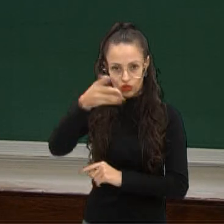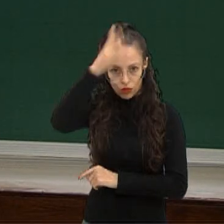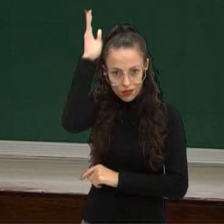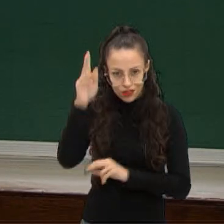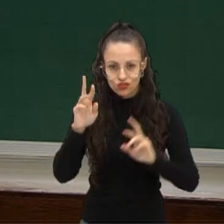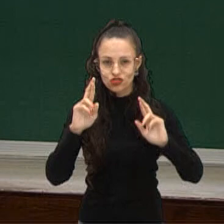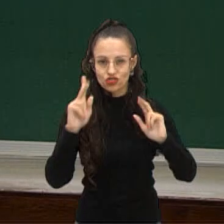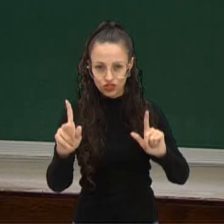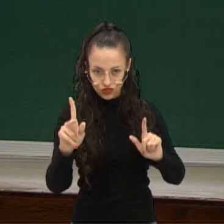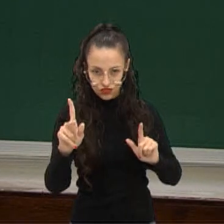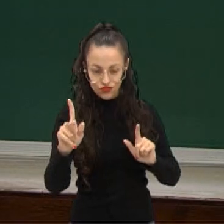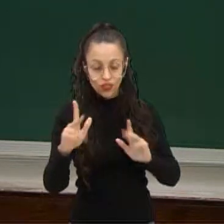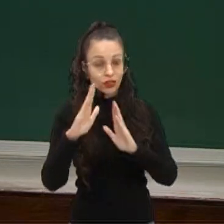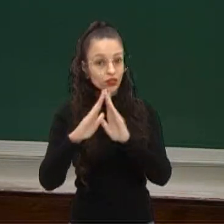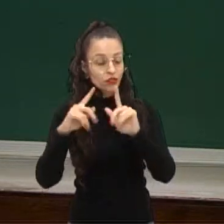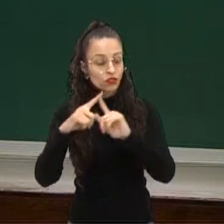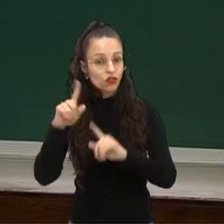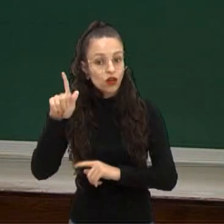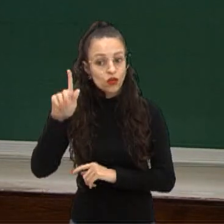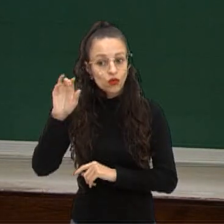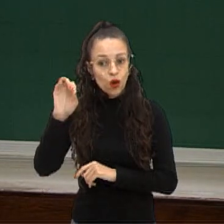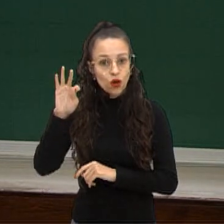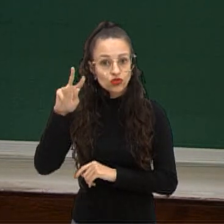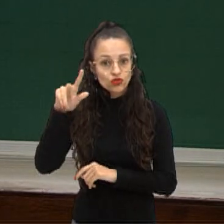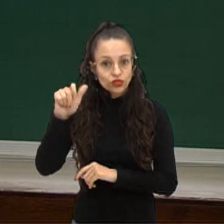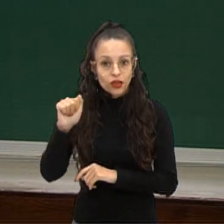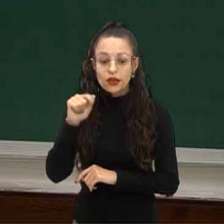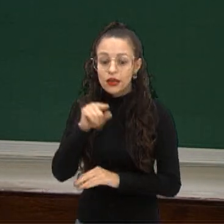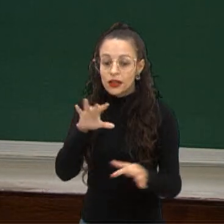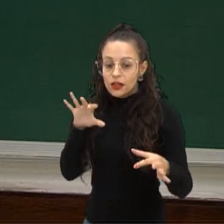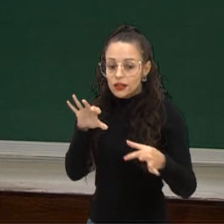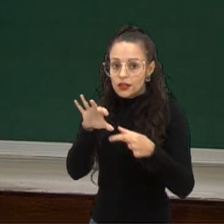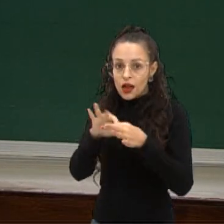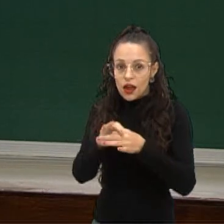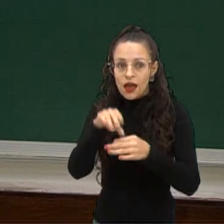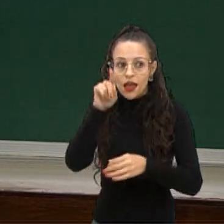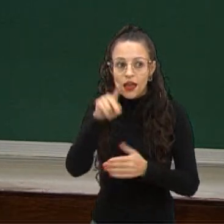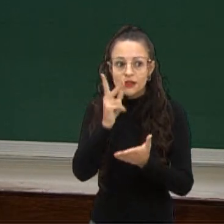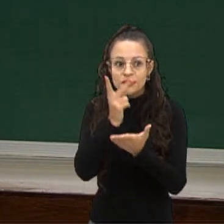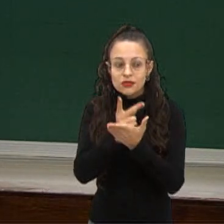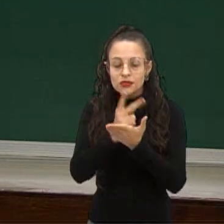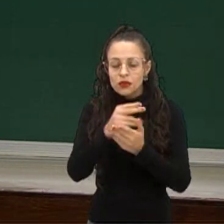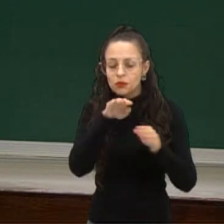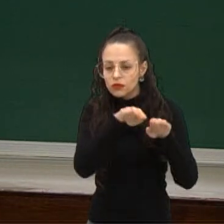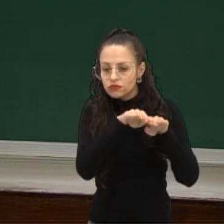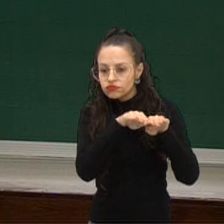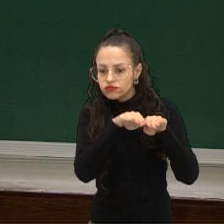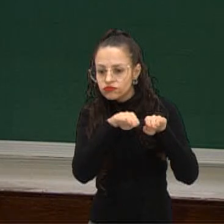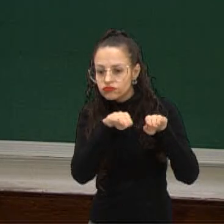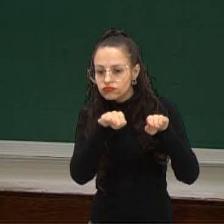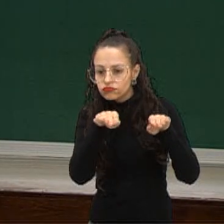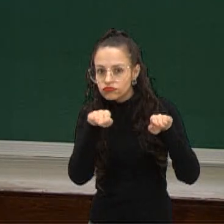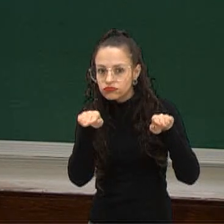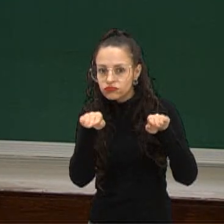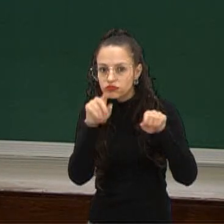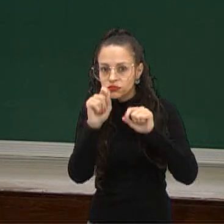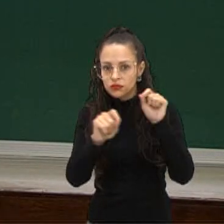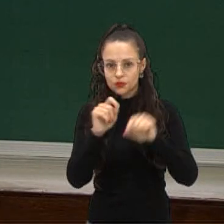ver que é diferente da Gótica na próxima aula, é que ela tem um cunho horizontal, tá, pessoal? Ela